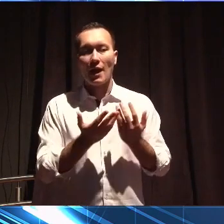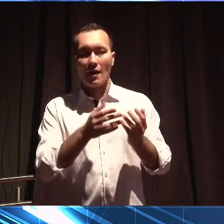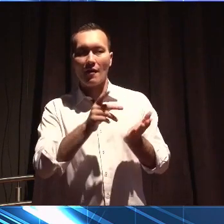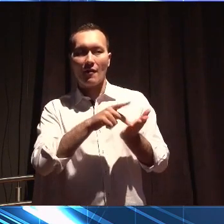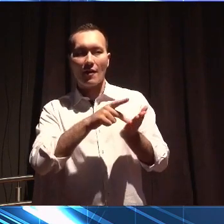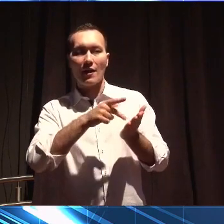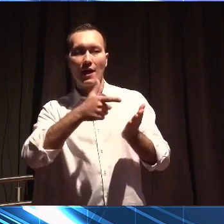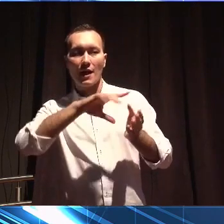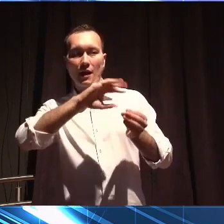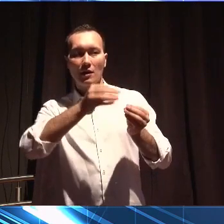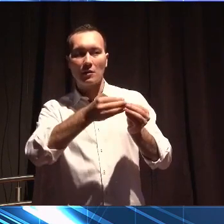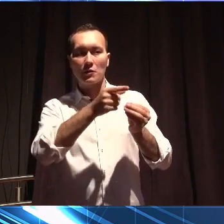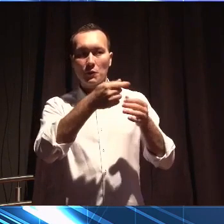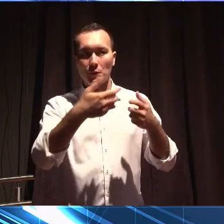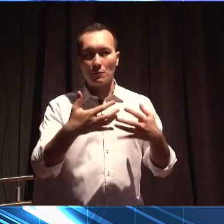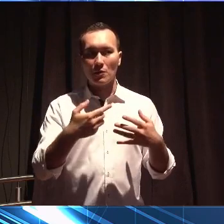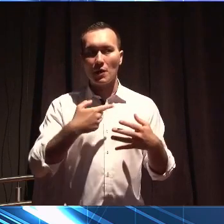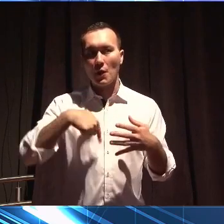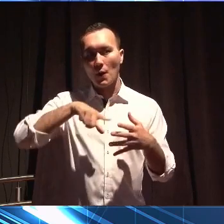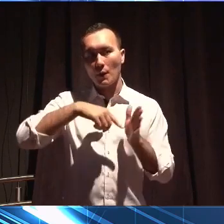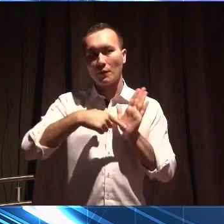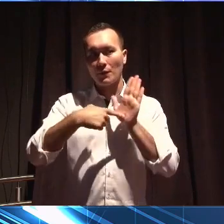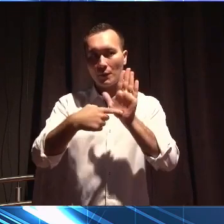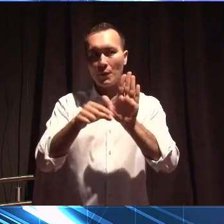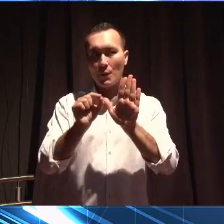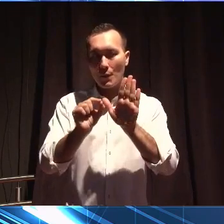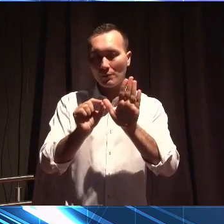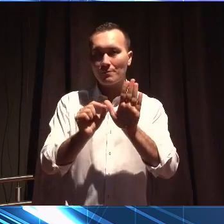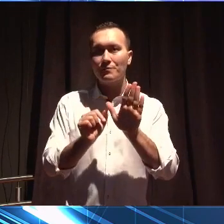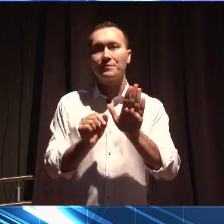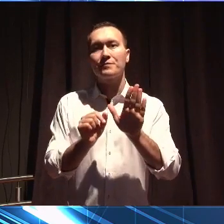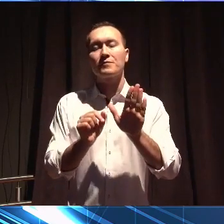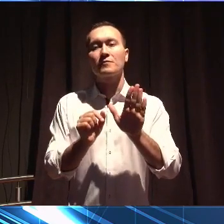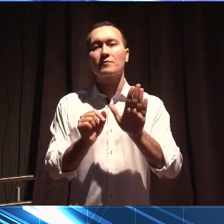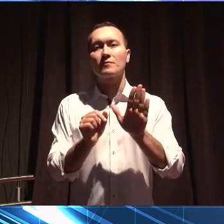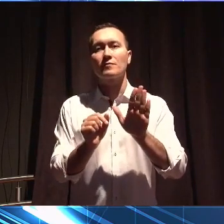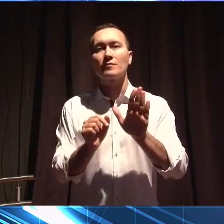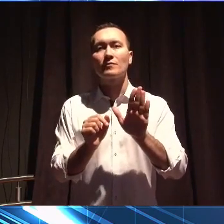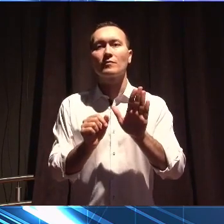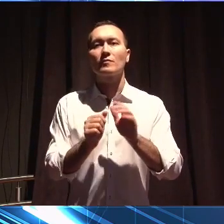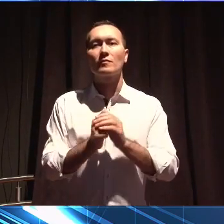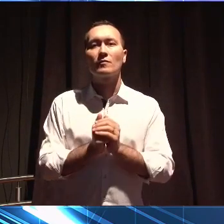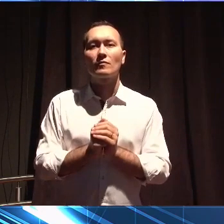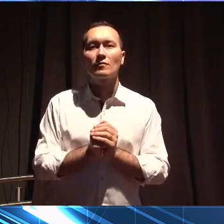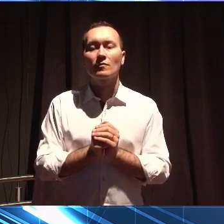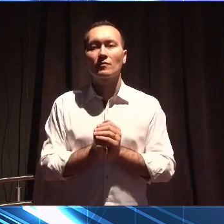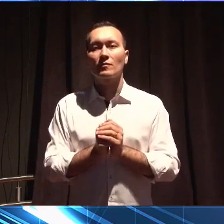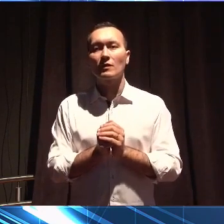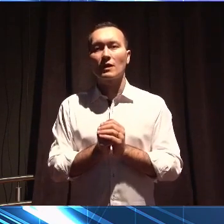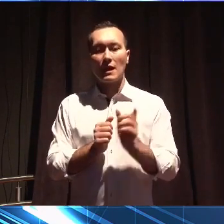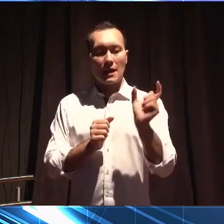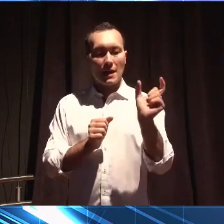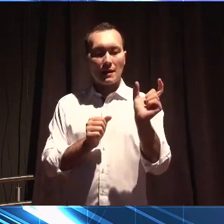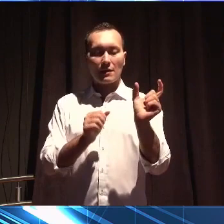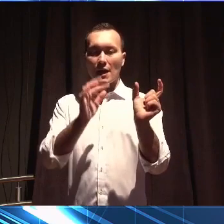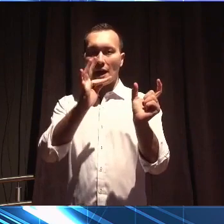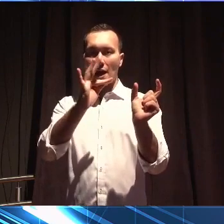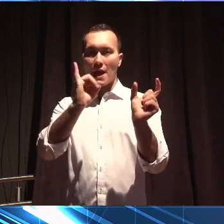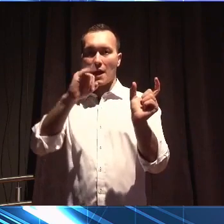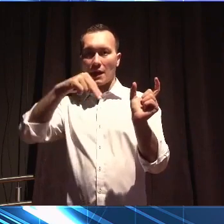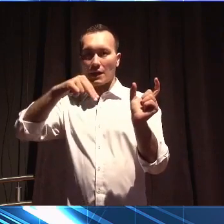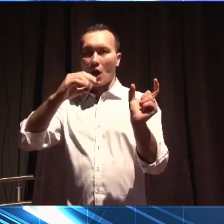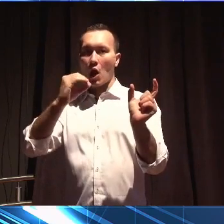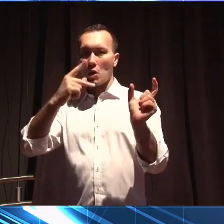ligação com o que a gente vai apresentar aqui ao longo da apresentação, é que FinOps dá